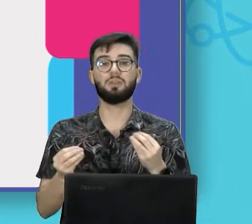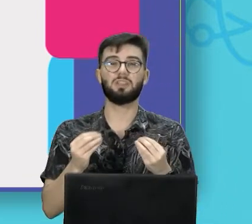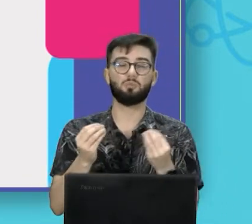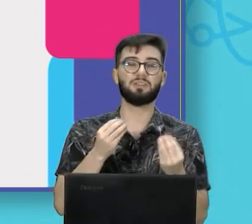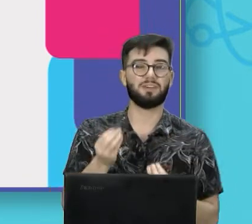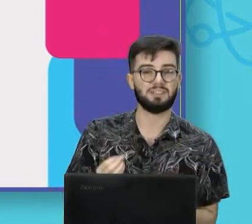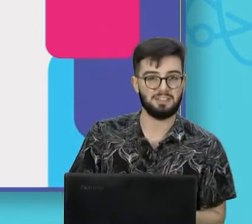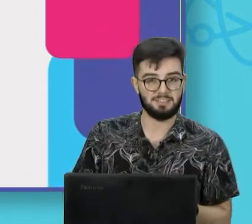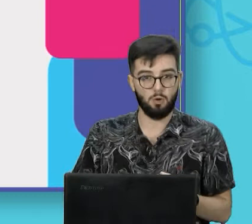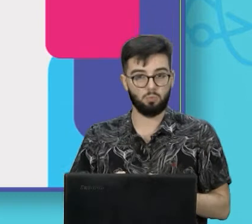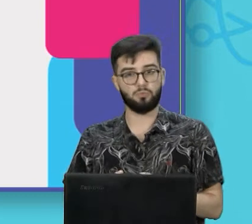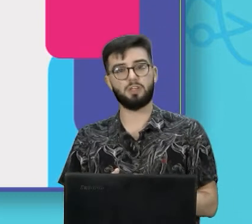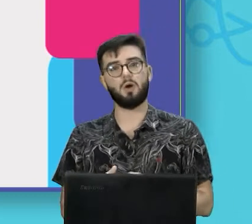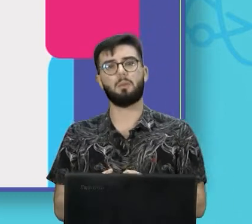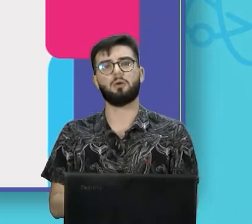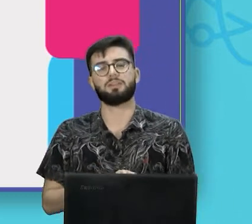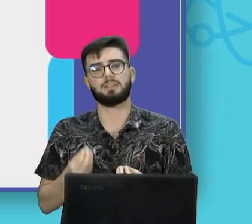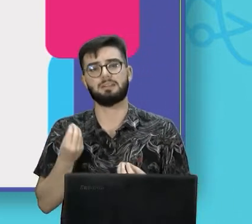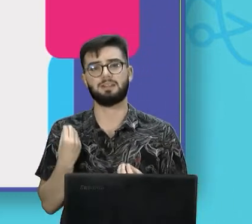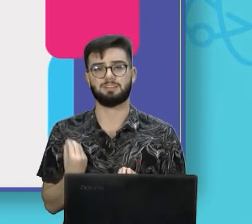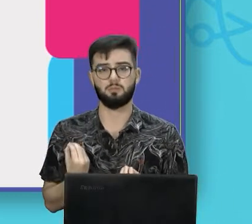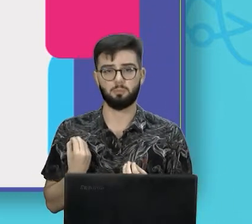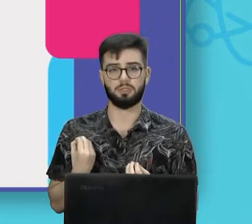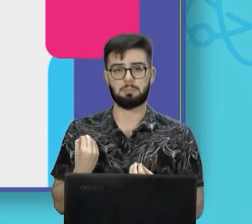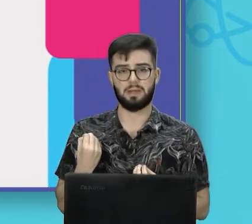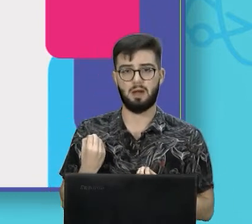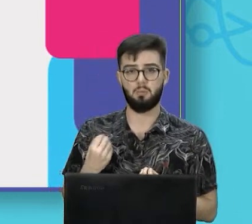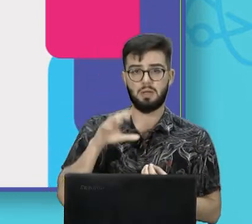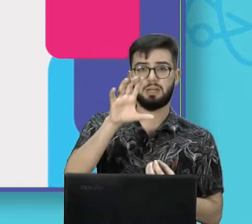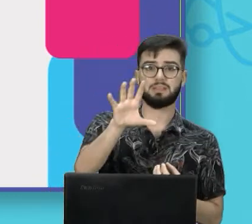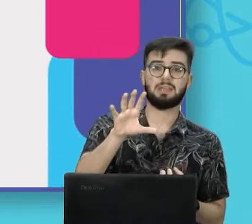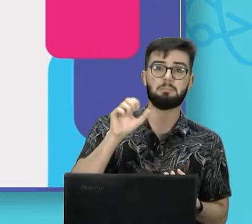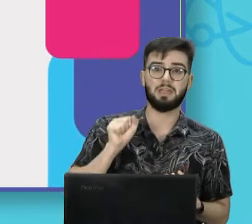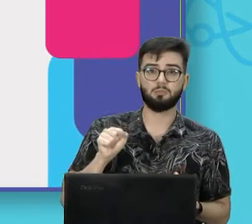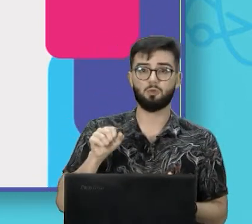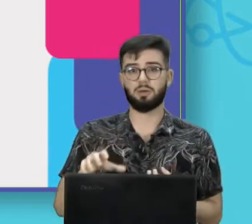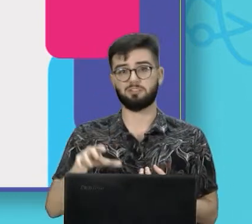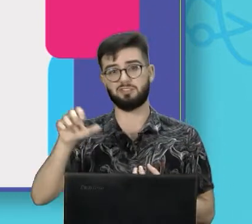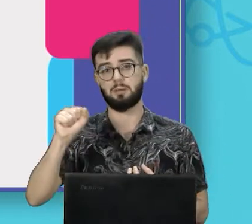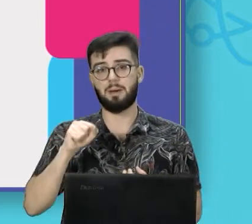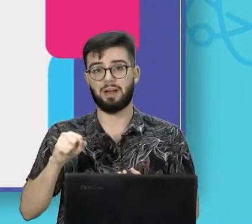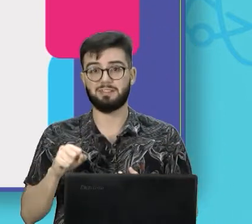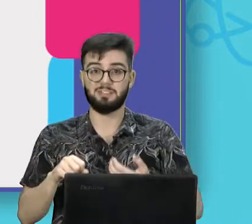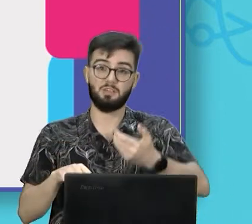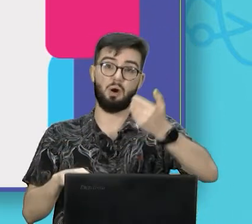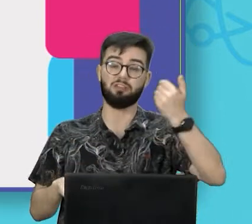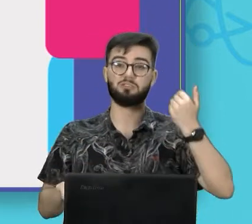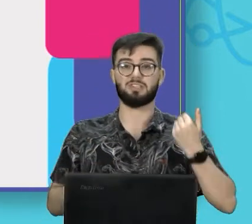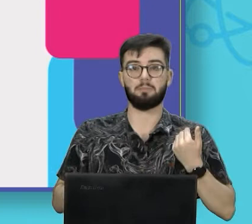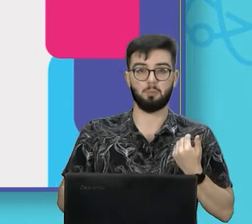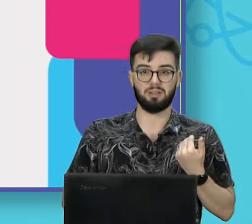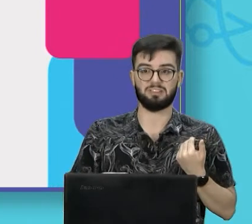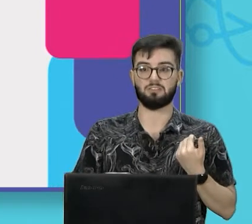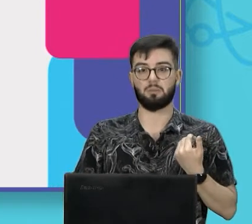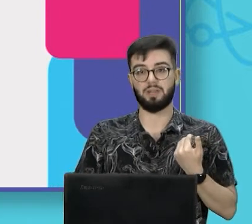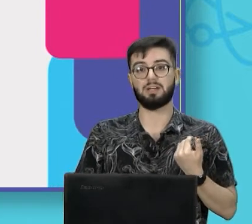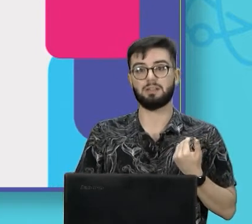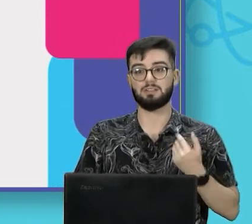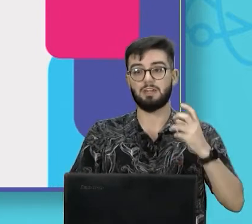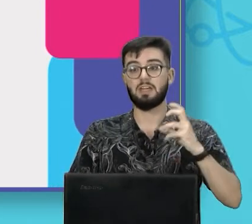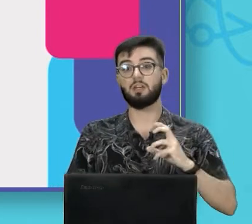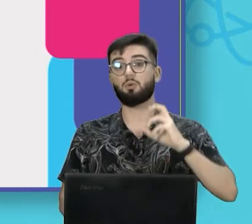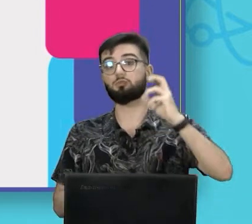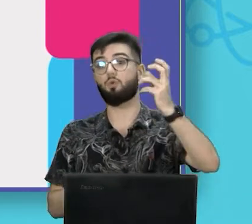discutiram entre duas vertentes alguns queriam maior centralização no poder Imperial temendo que o Brasil se separasse igual às outras repúblicas